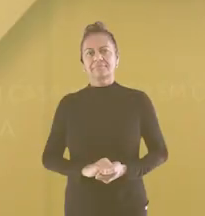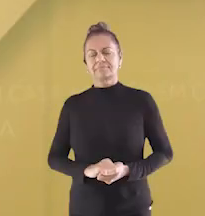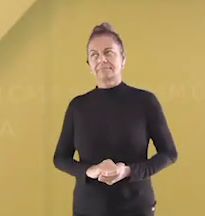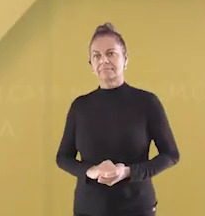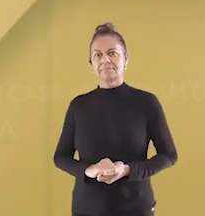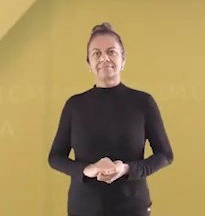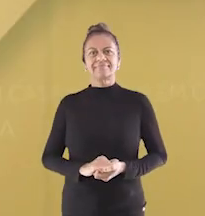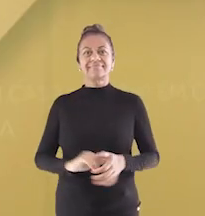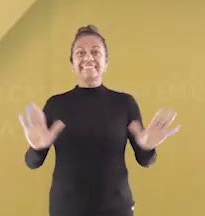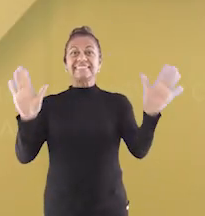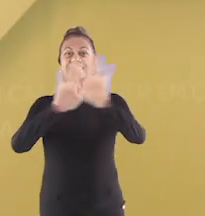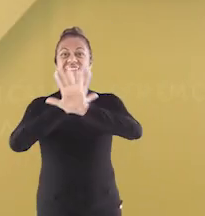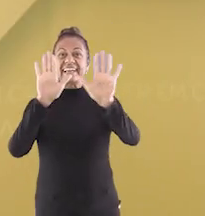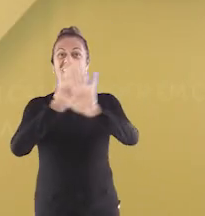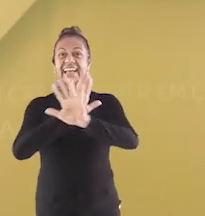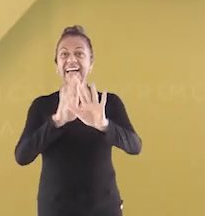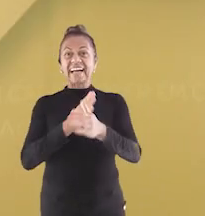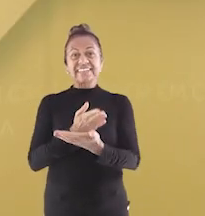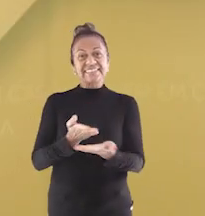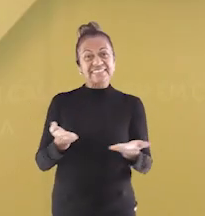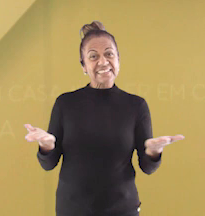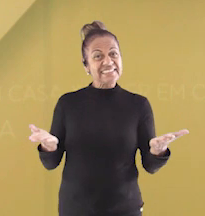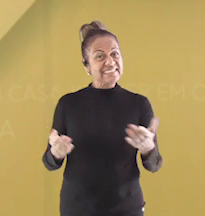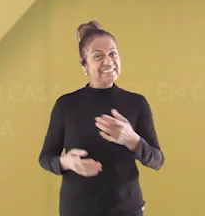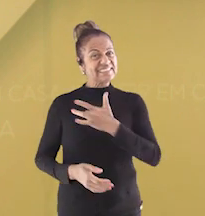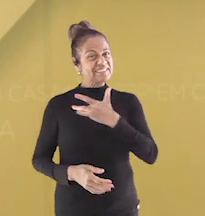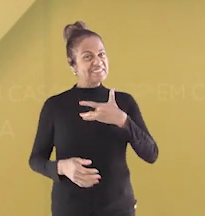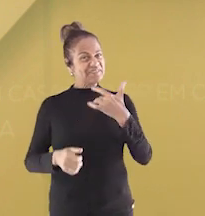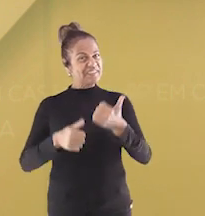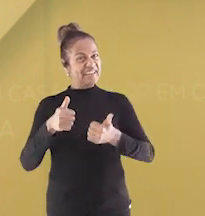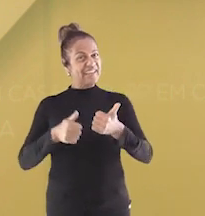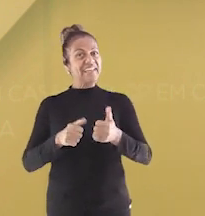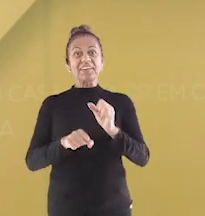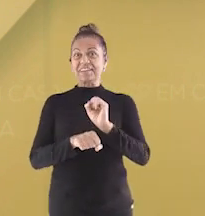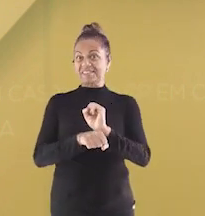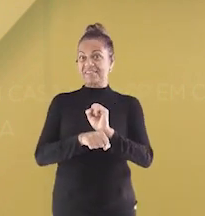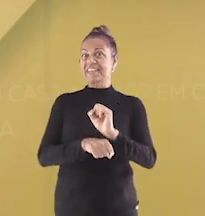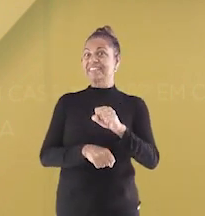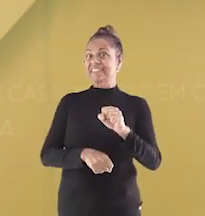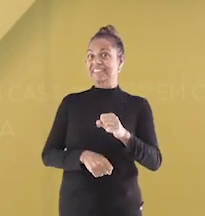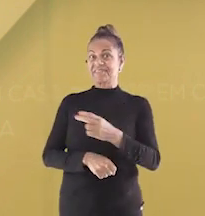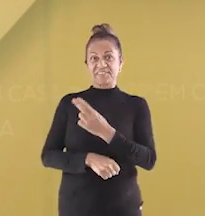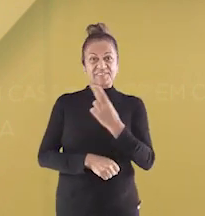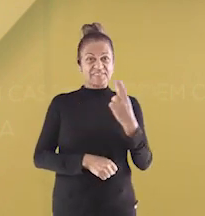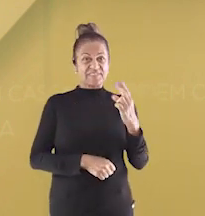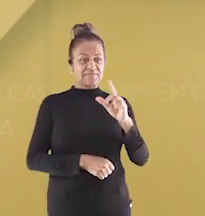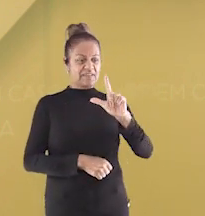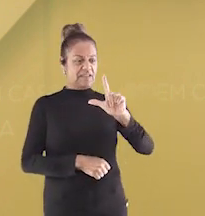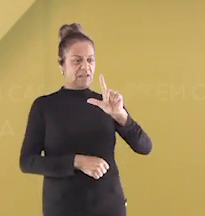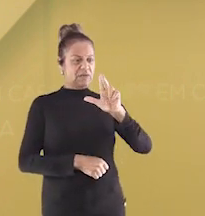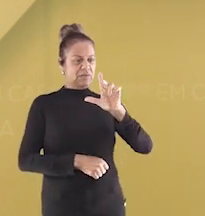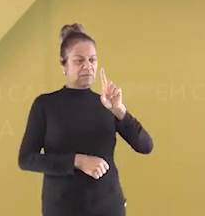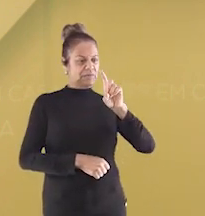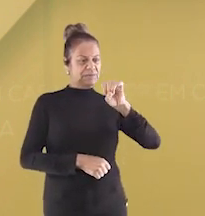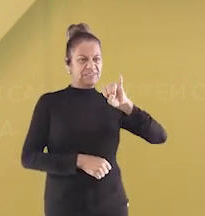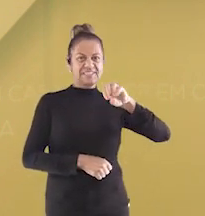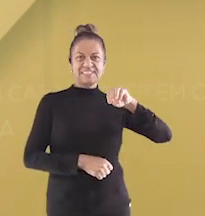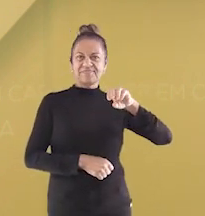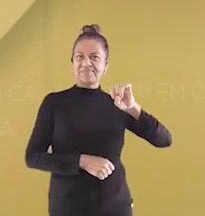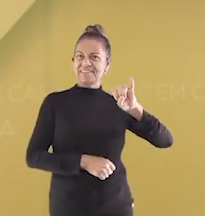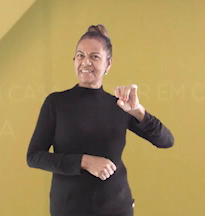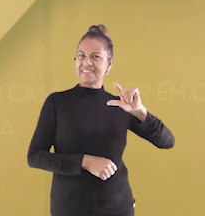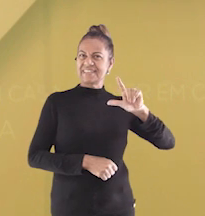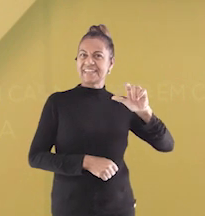Olá, estudantes! Tudo bem com vocês? Eu espero que sim! Meu nome é Ludmila Guedes e eu sou professora de Ciências